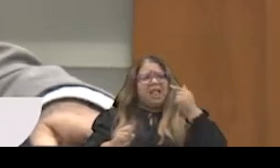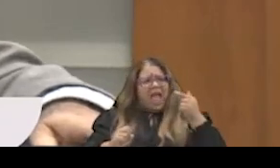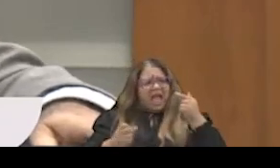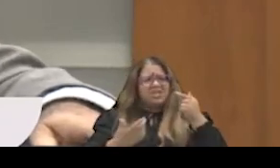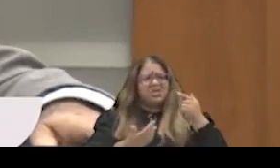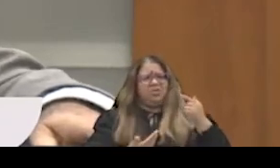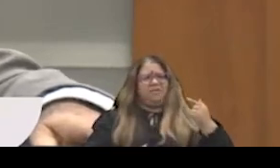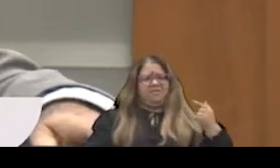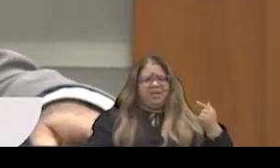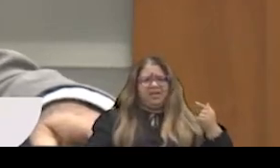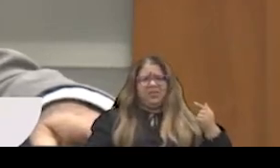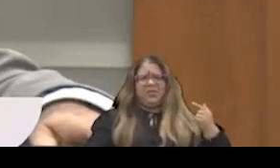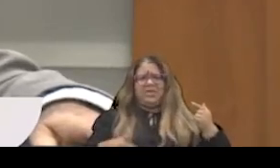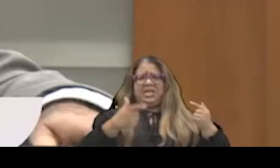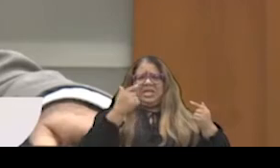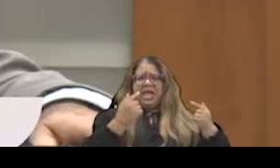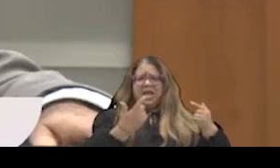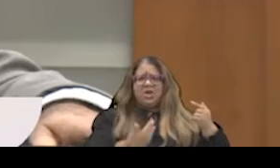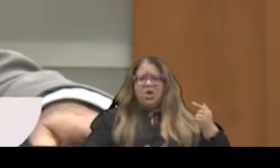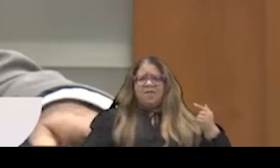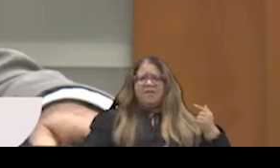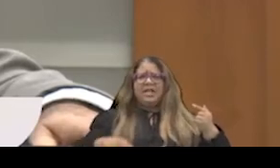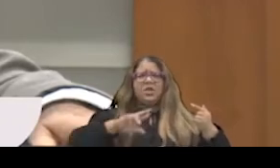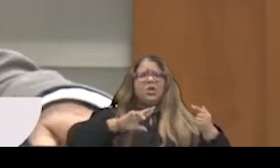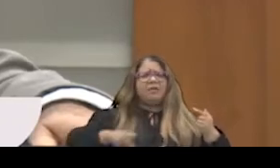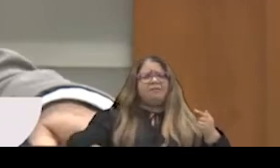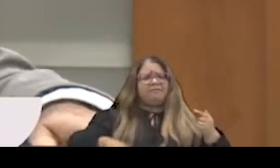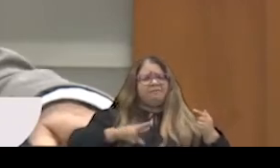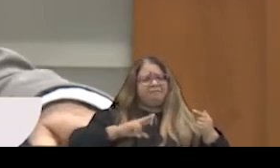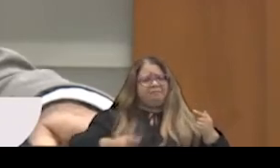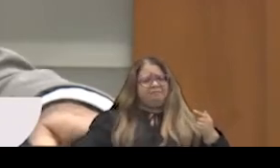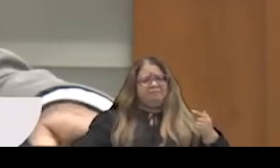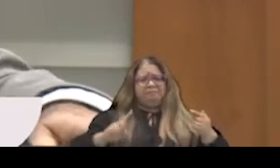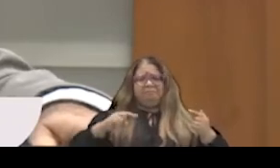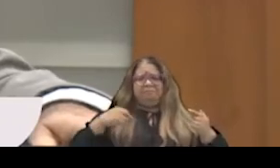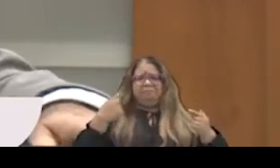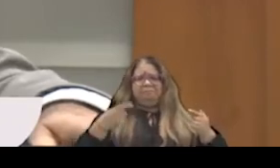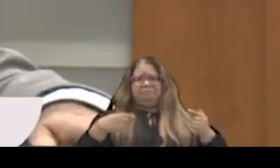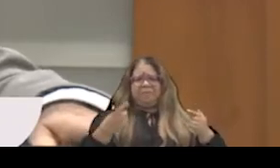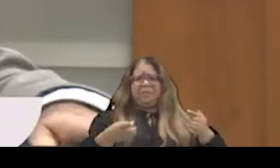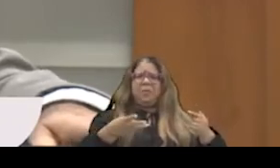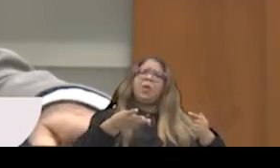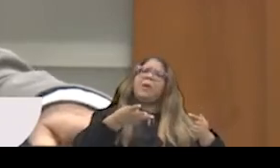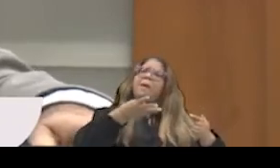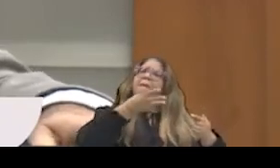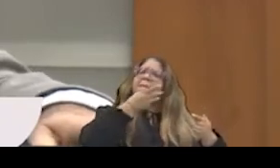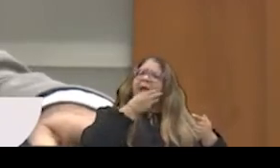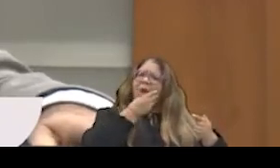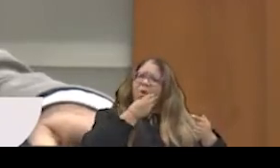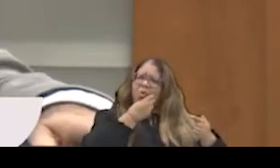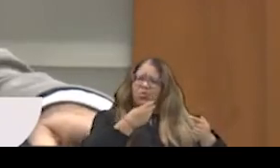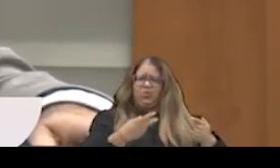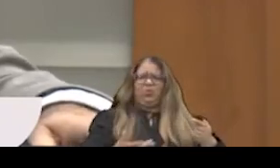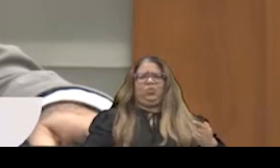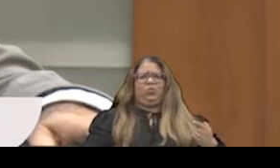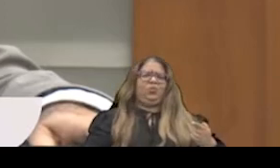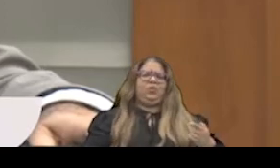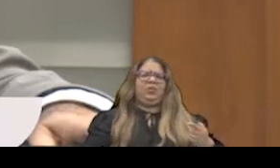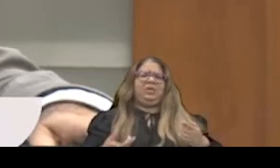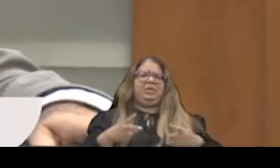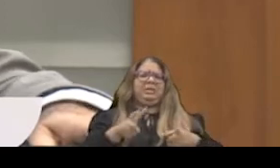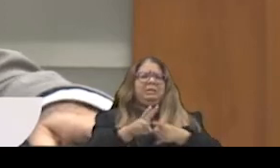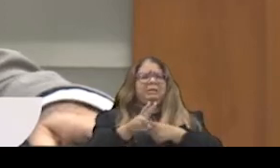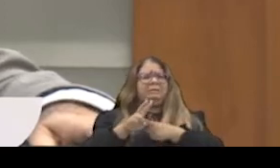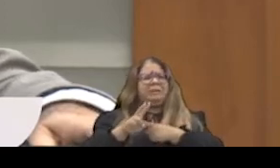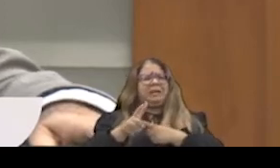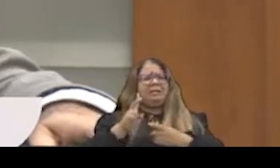7 mandatos de Governador depois do mandato do atual Governador e eu empréstimo